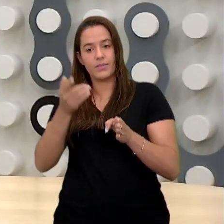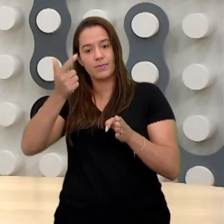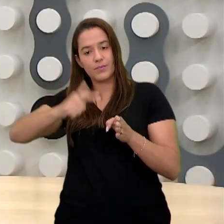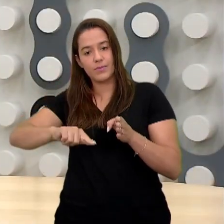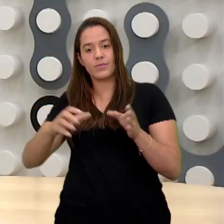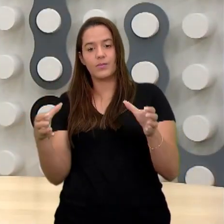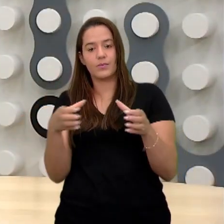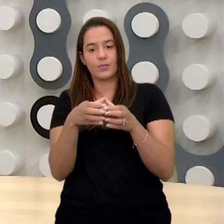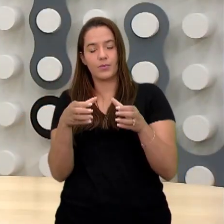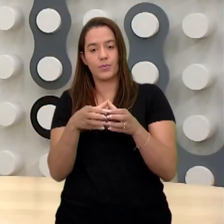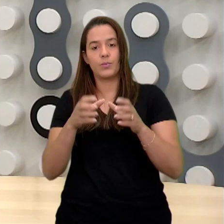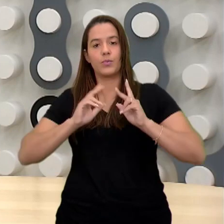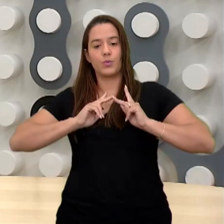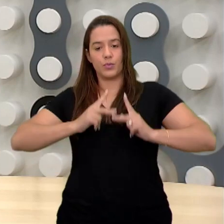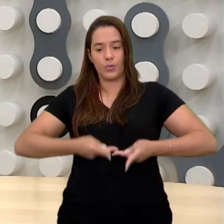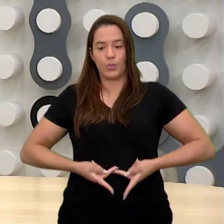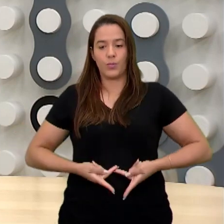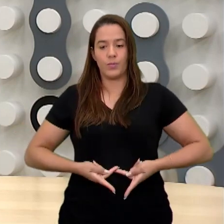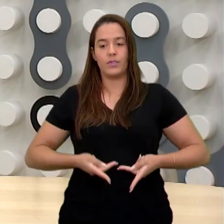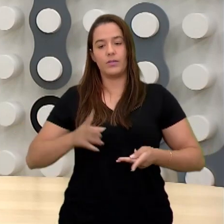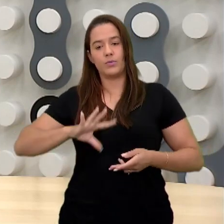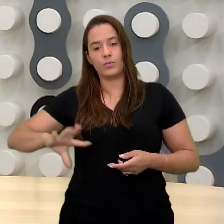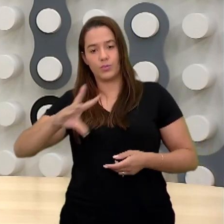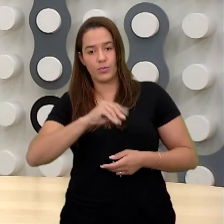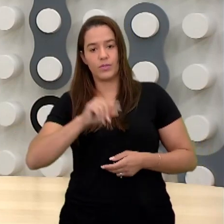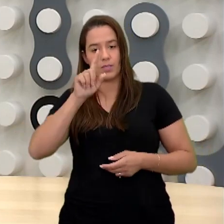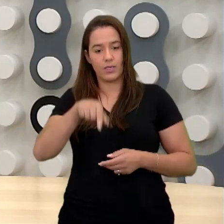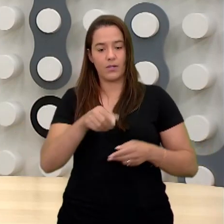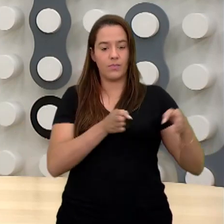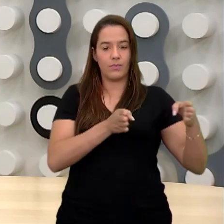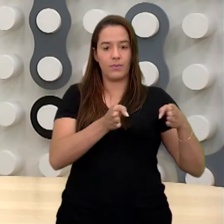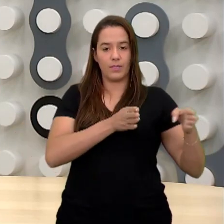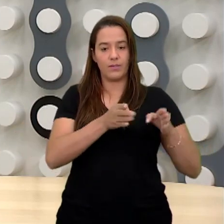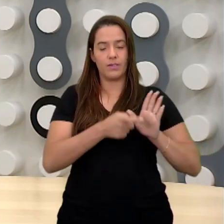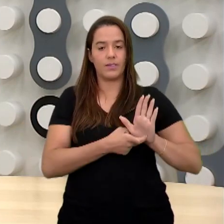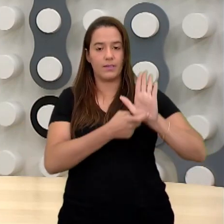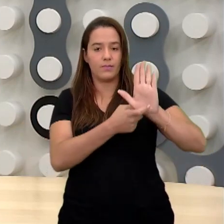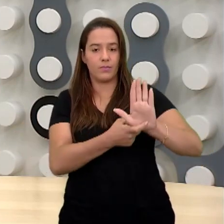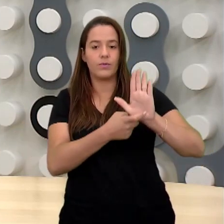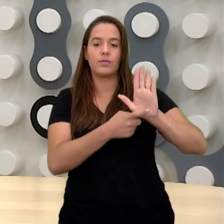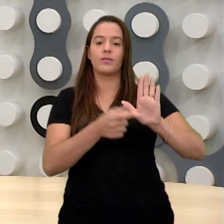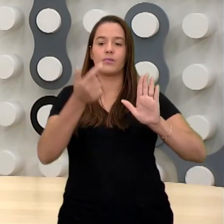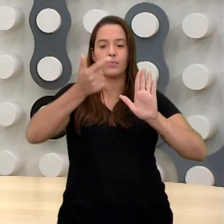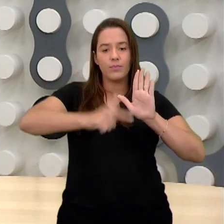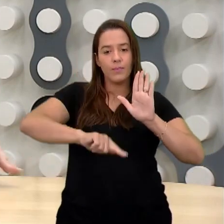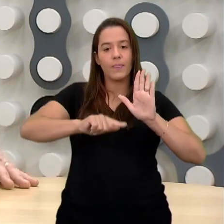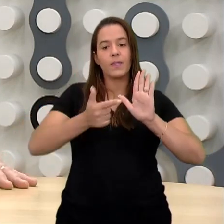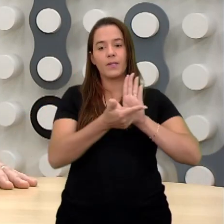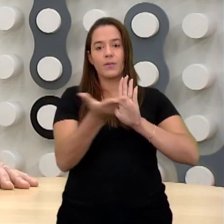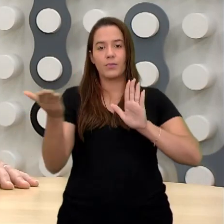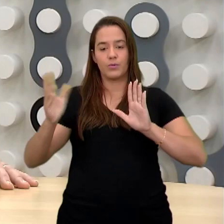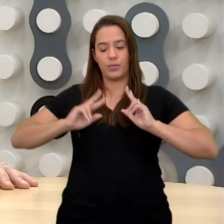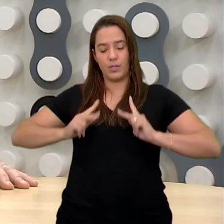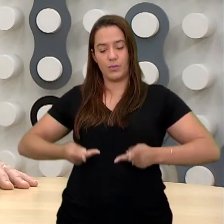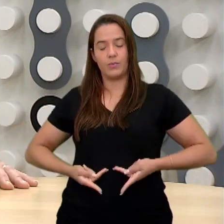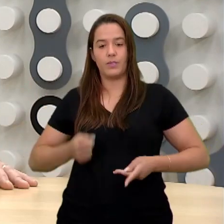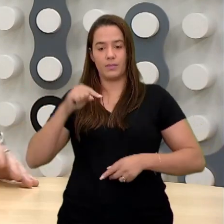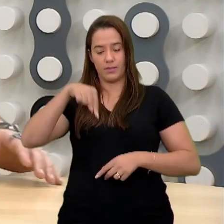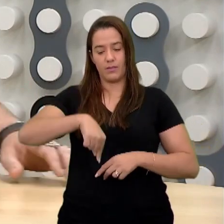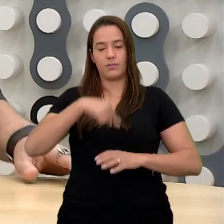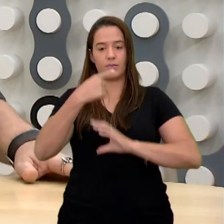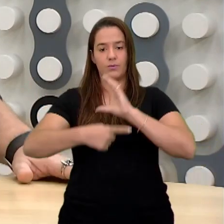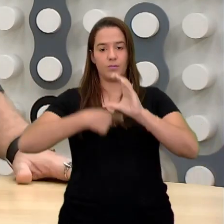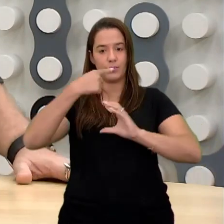Antropoceno, que é do ser humano, porque, na realidade, a época do Holoceno demonstra aí o aparecimento dos seres humanos aqui